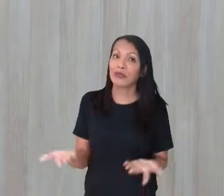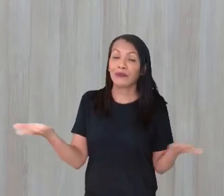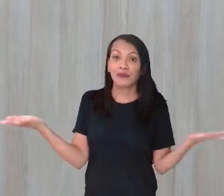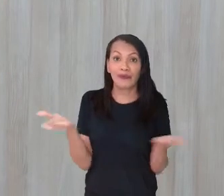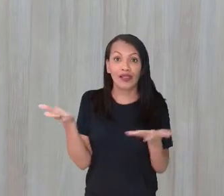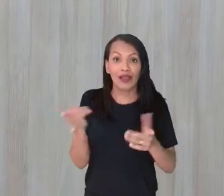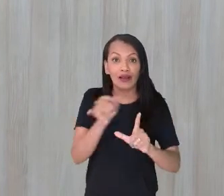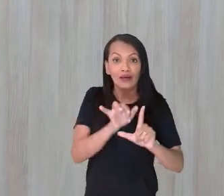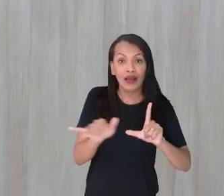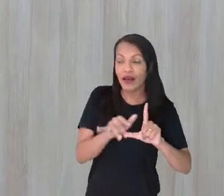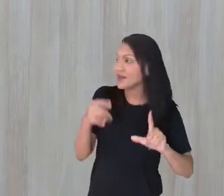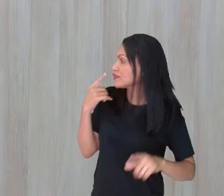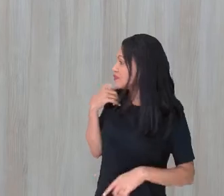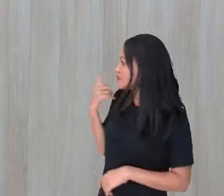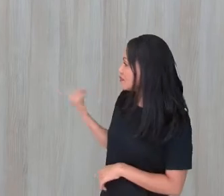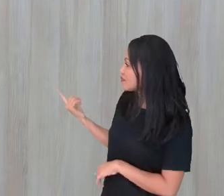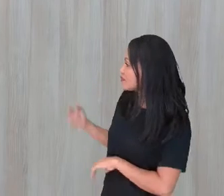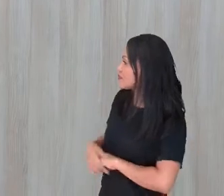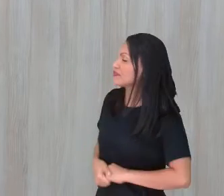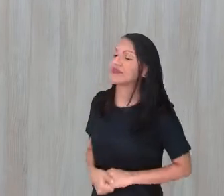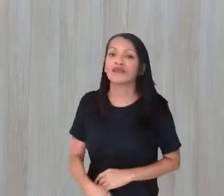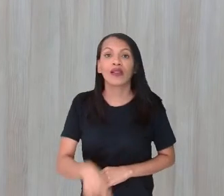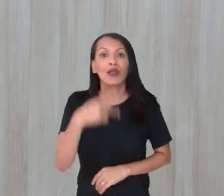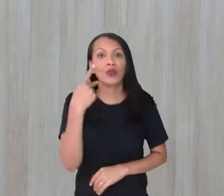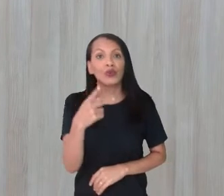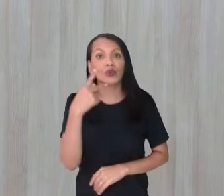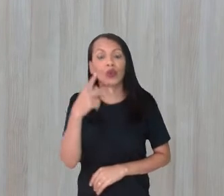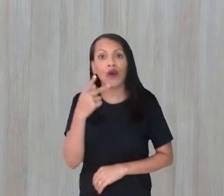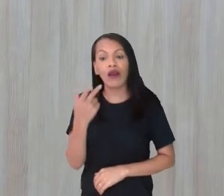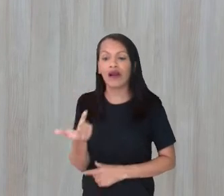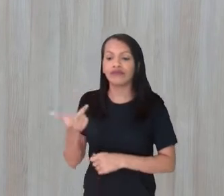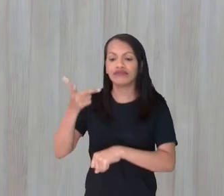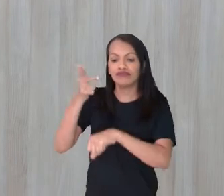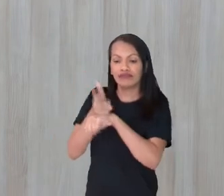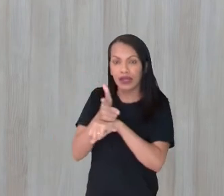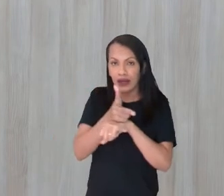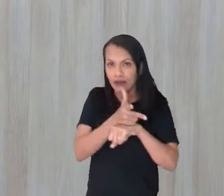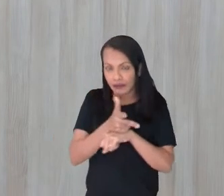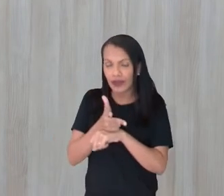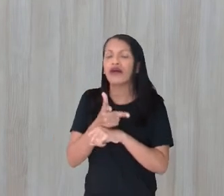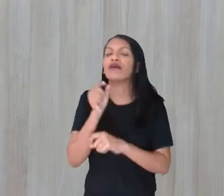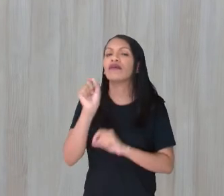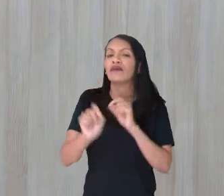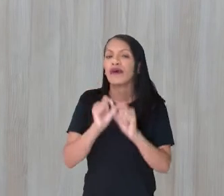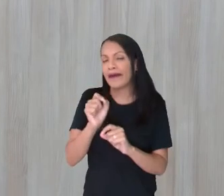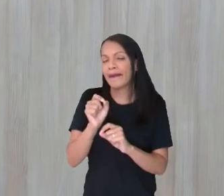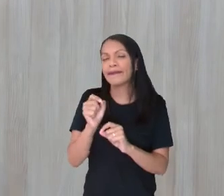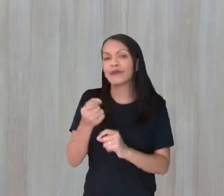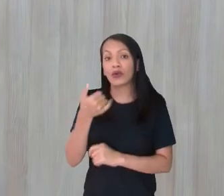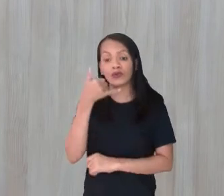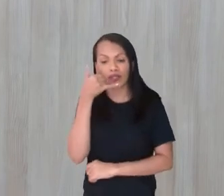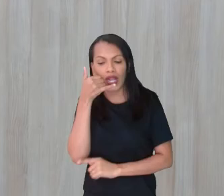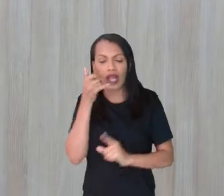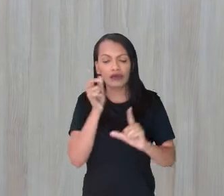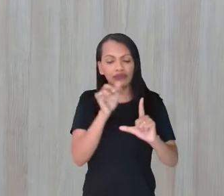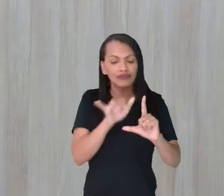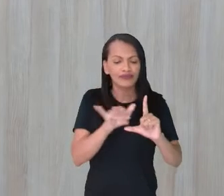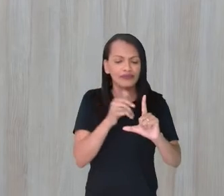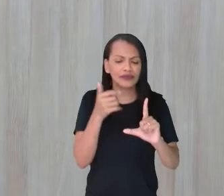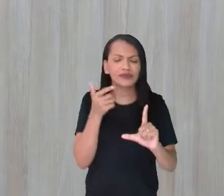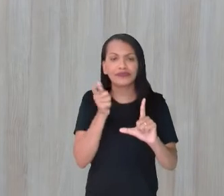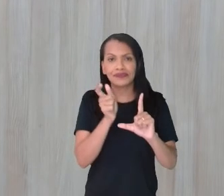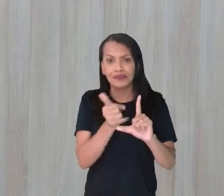Agora, só é baixar. Aponta a tua câmera para o QR Code, baixa aí o aplicativo e nesse aplicativo você